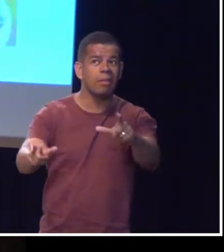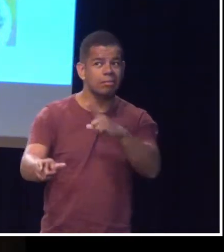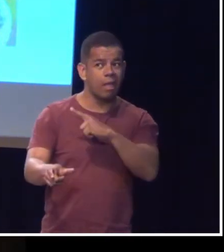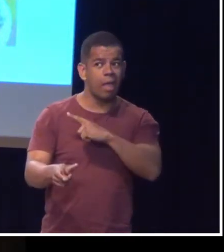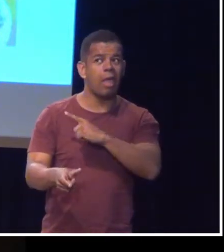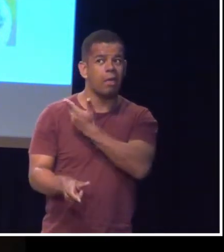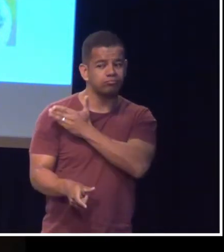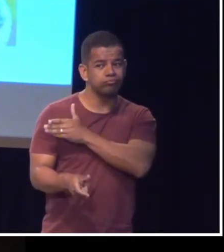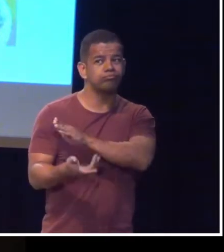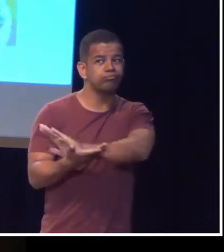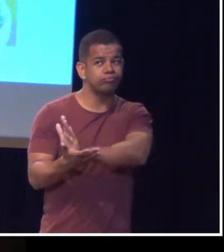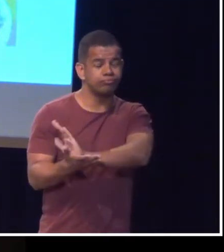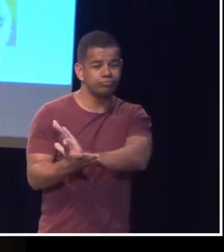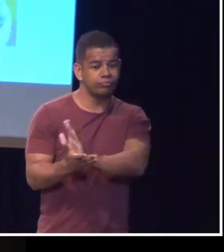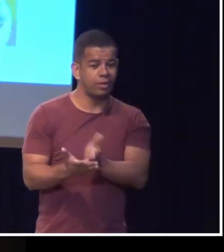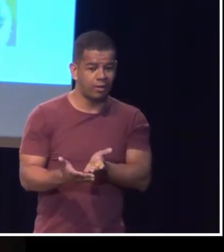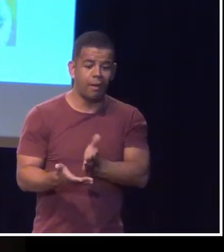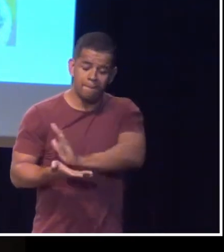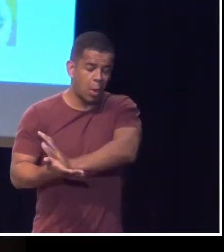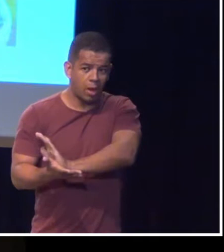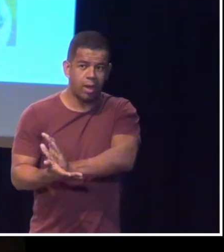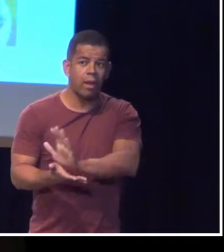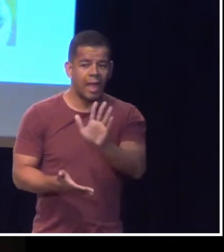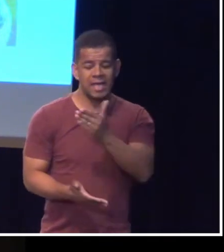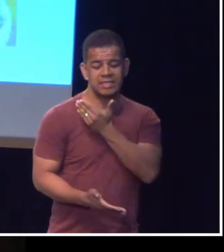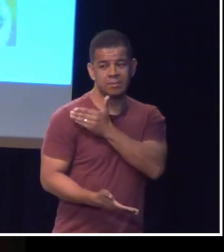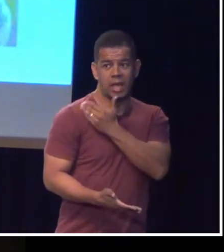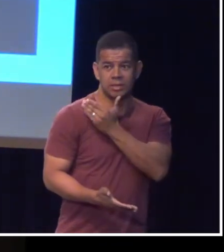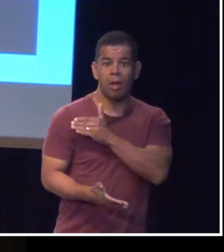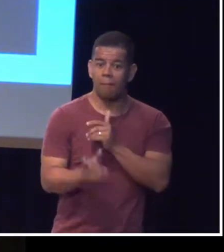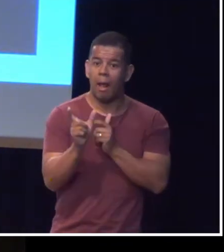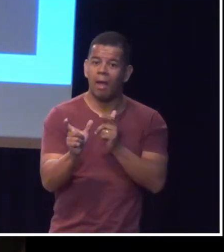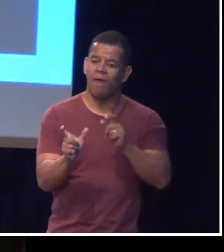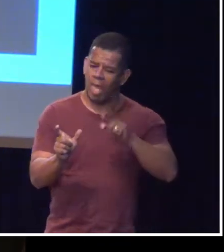A discriminação já logo diz a palavra. Eu coloco em ação. Eu vou agir